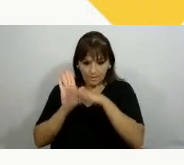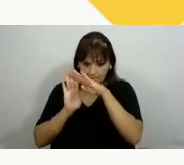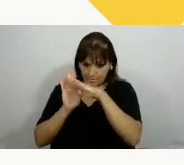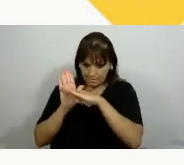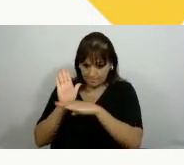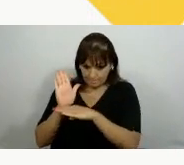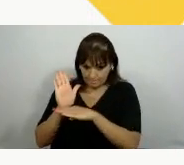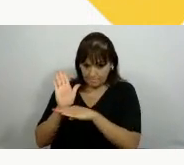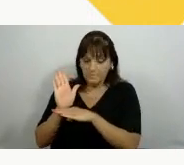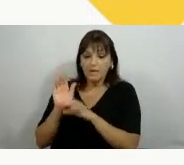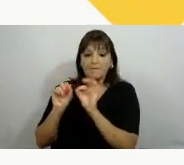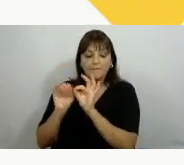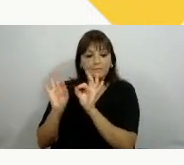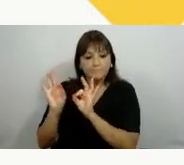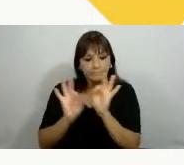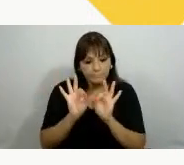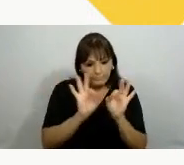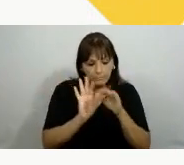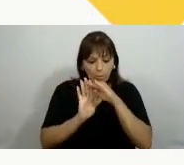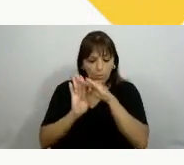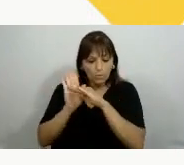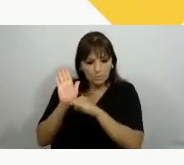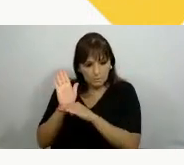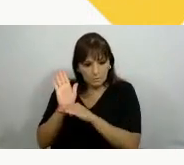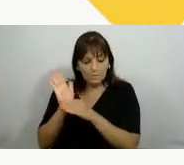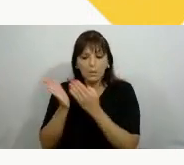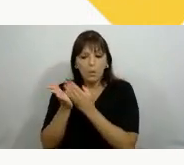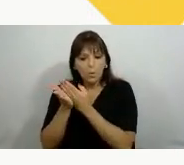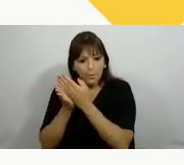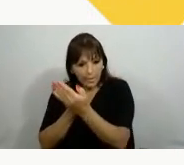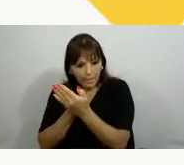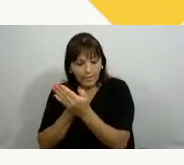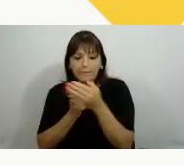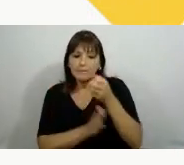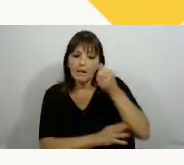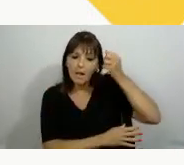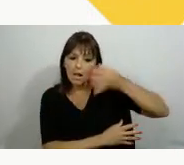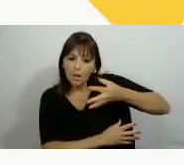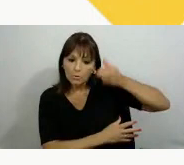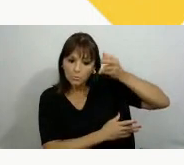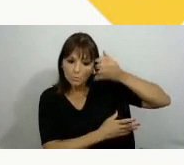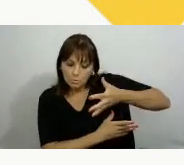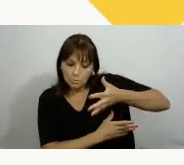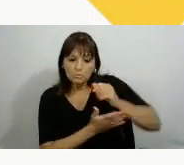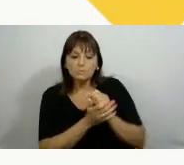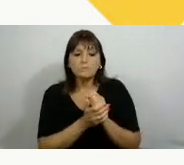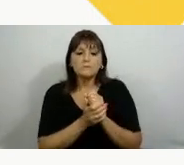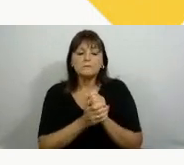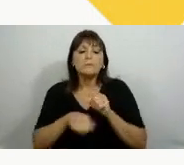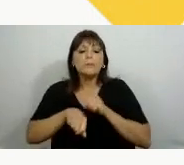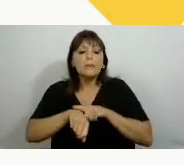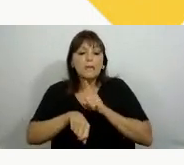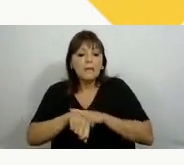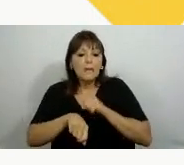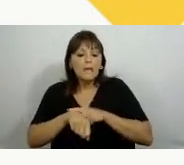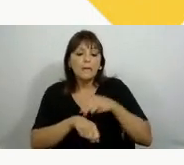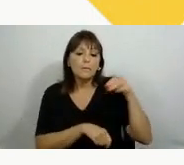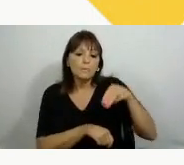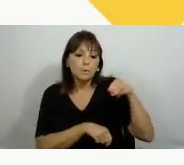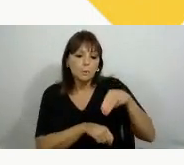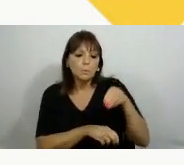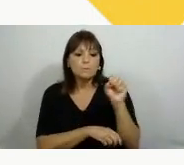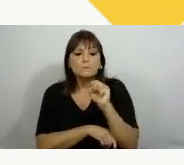um roteiro de onde entra a audiodescrição, né? Tem toda uma questão ali de minutagem, de segundos a segundos quando ela deve